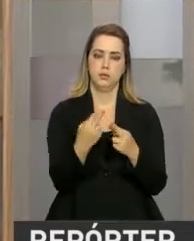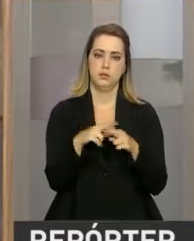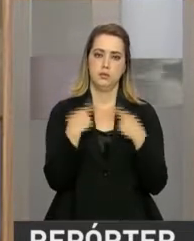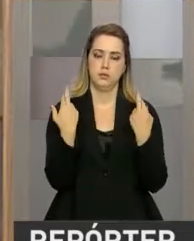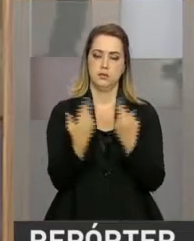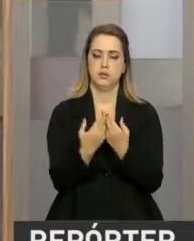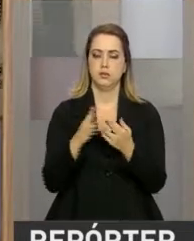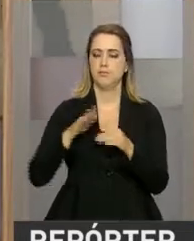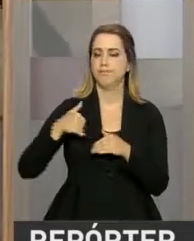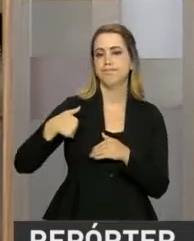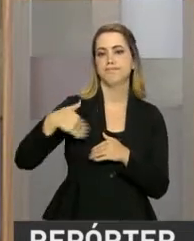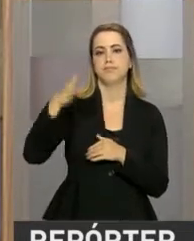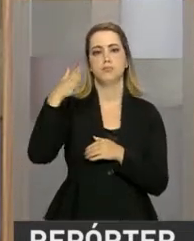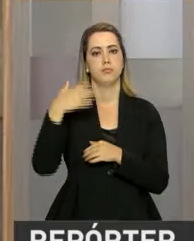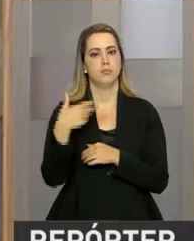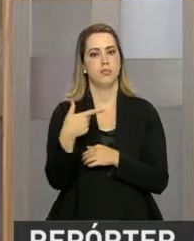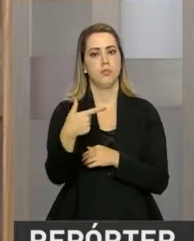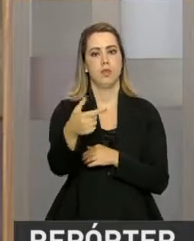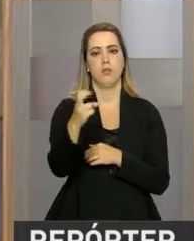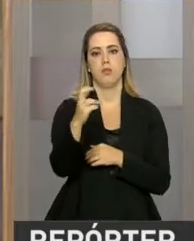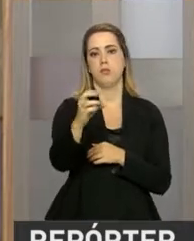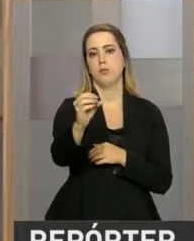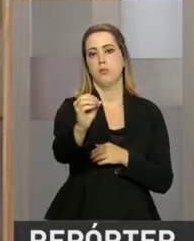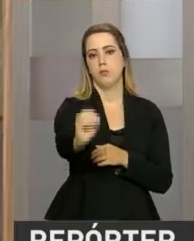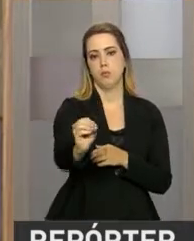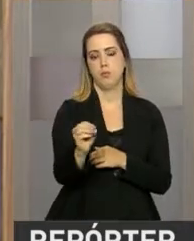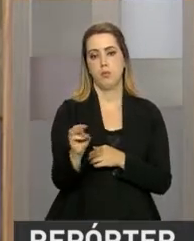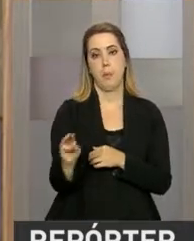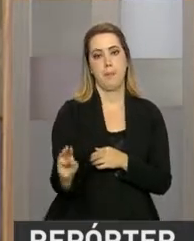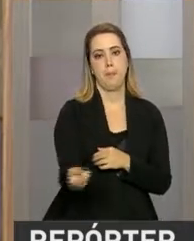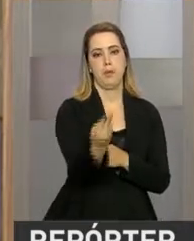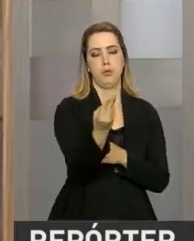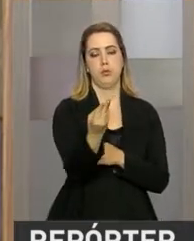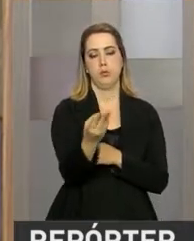todos mais de 250 milhões de habitantes